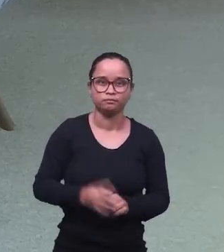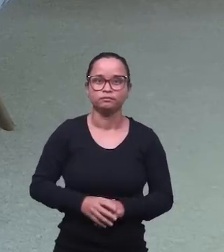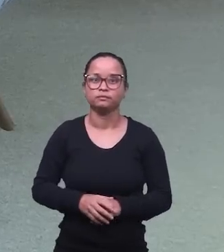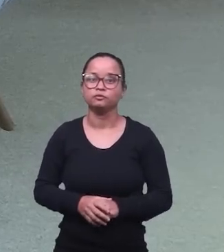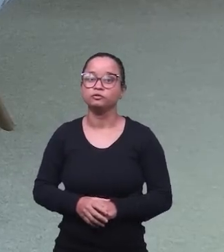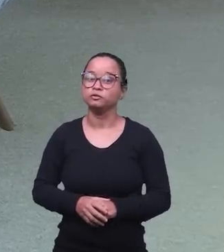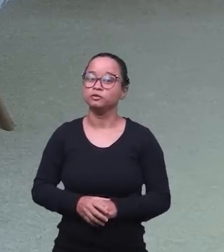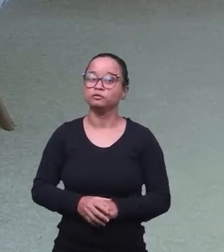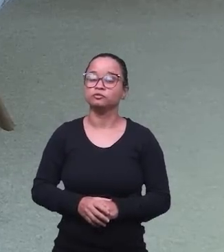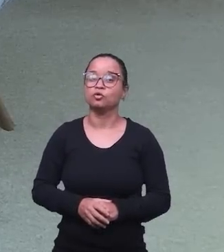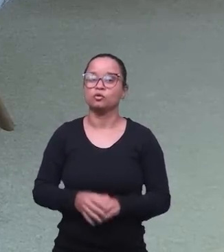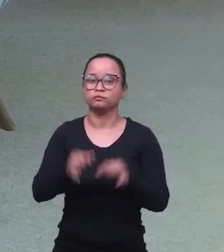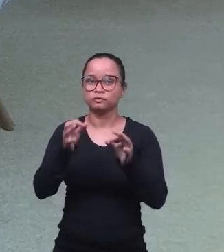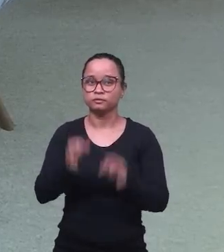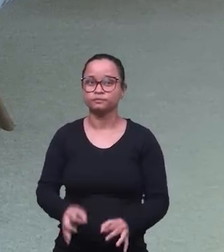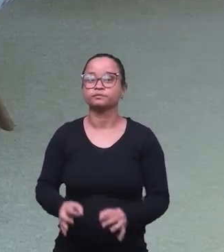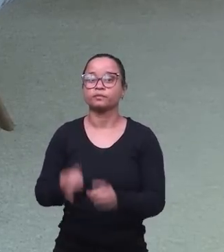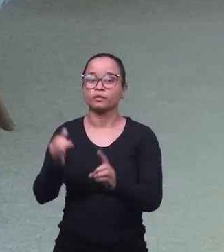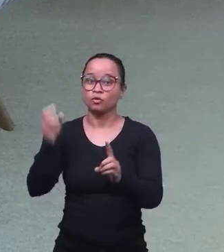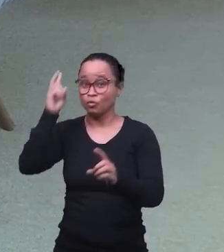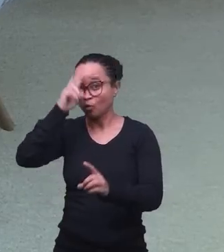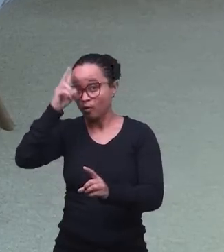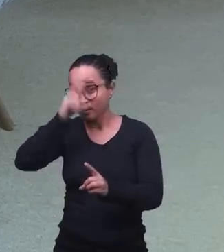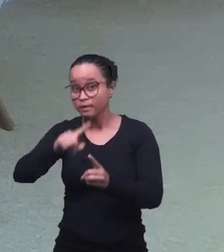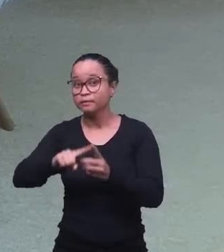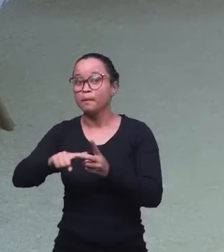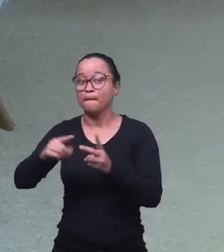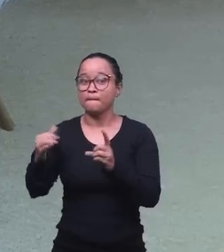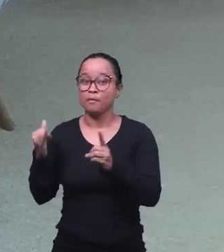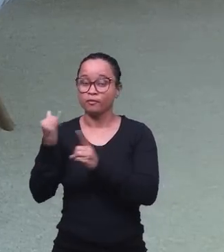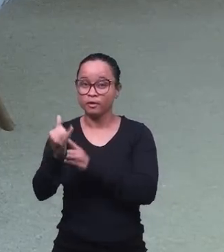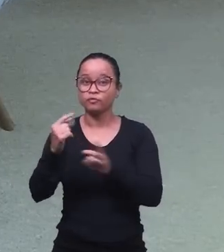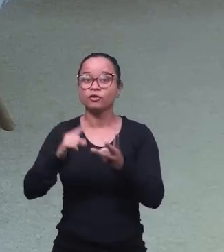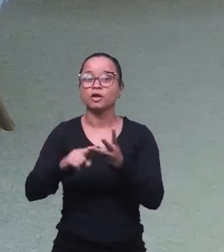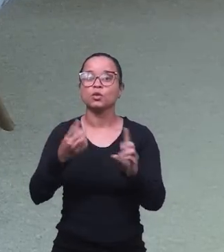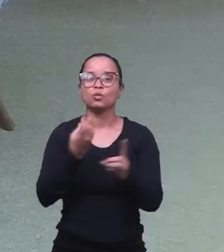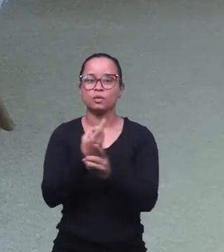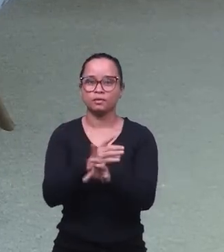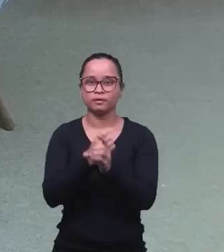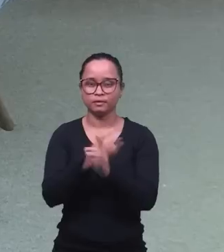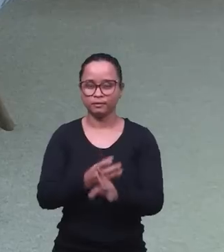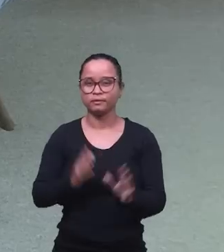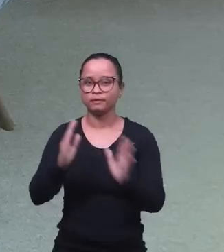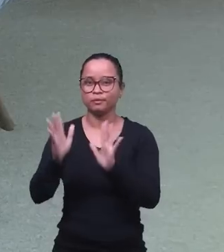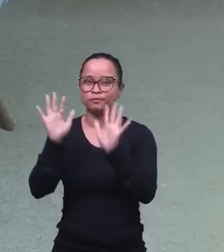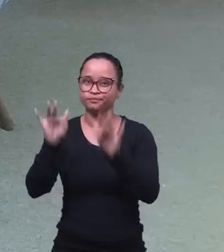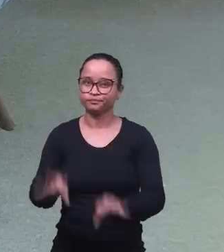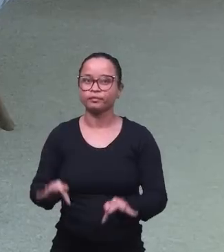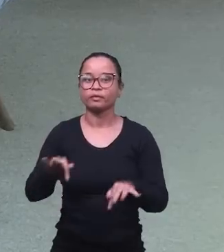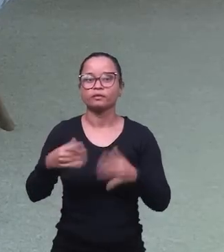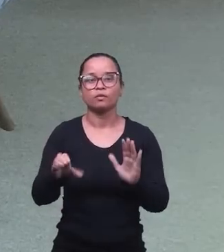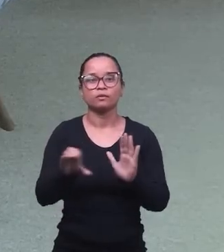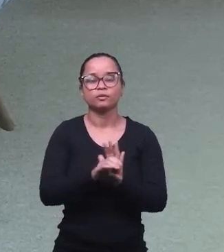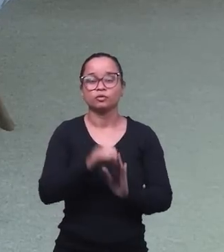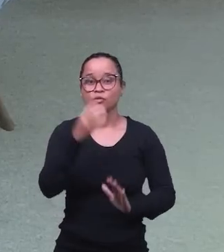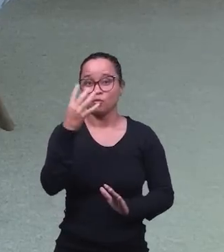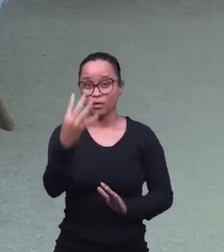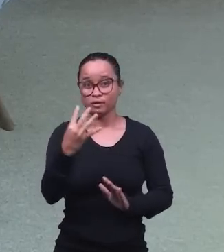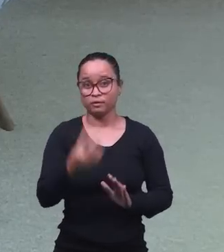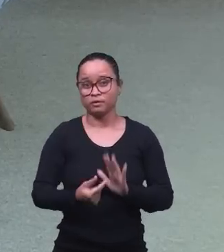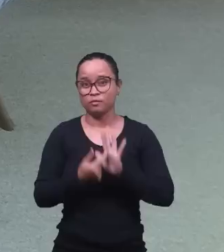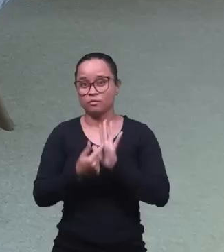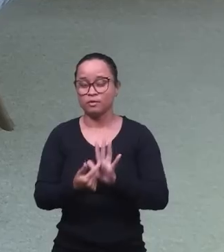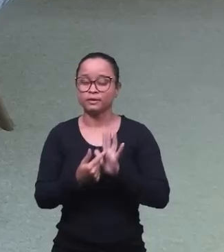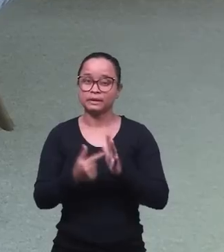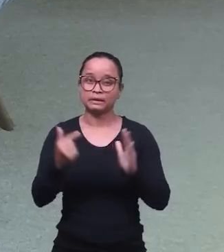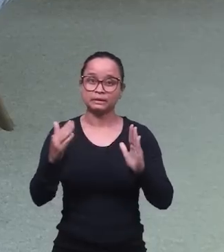definição histórica e profética e também doutrinária da igreja, o seu momento final. Então, o capítulo 4, ele fala da igreja que